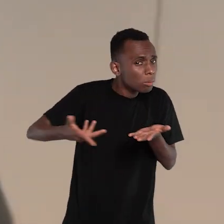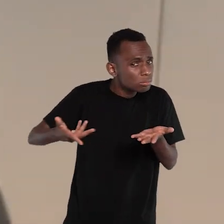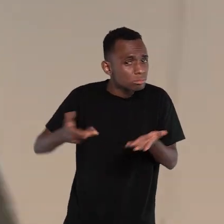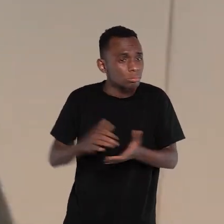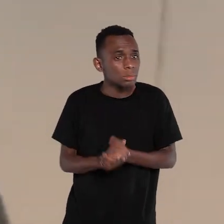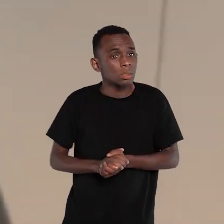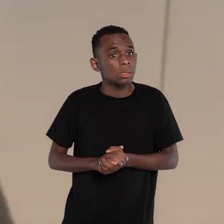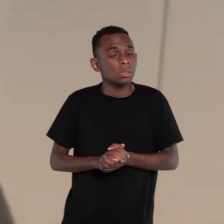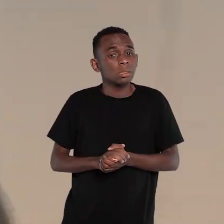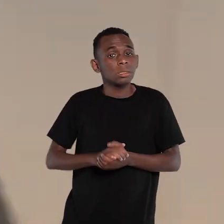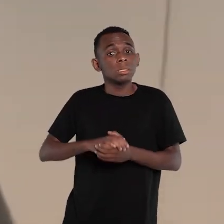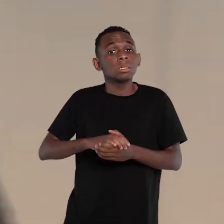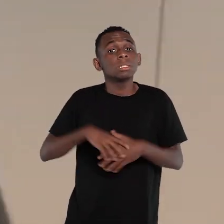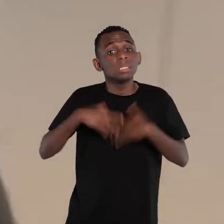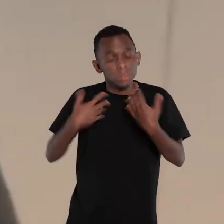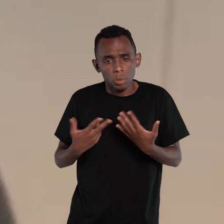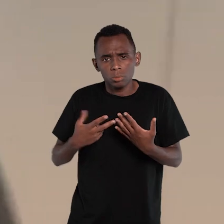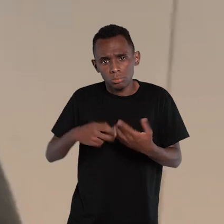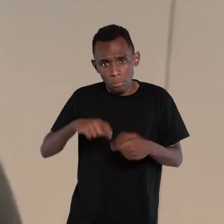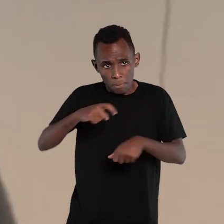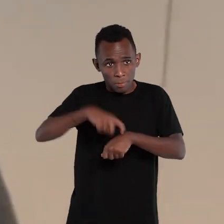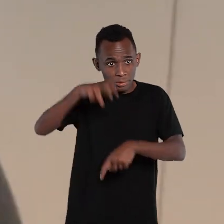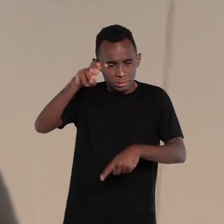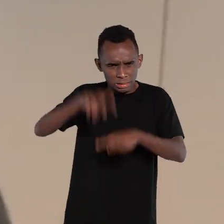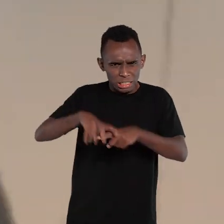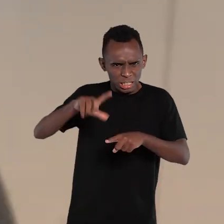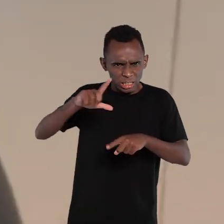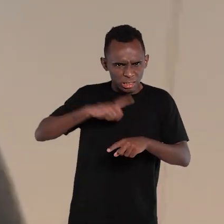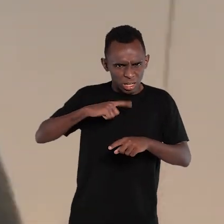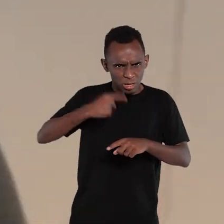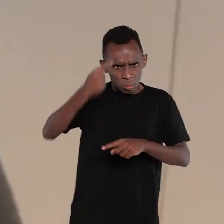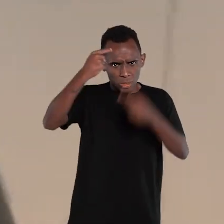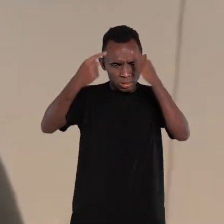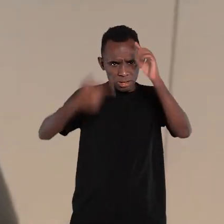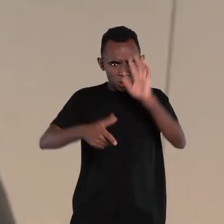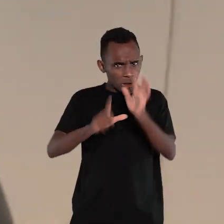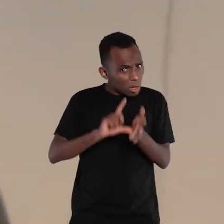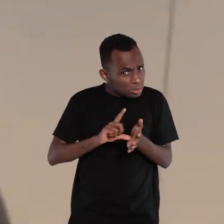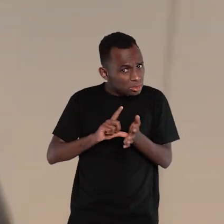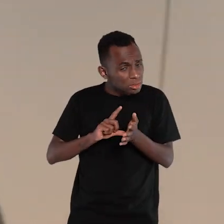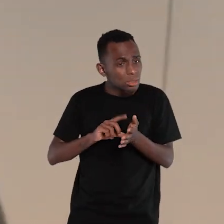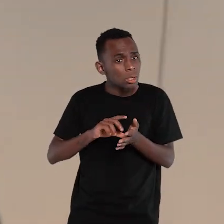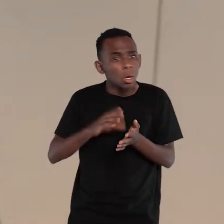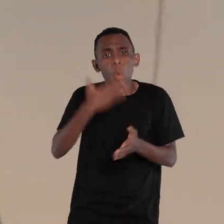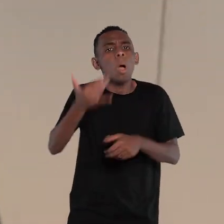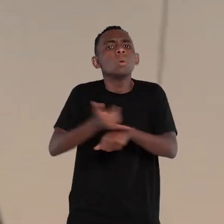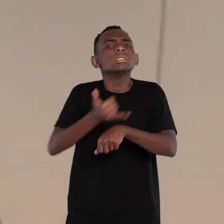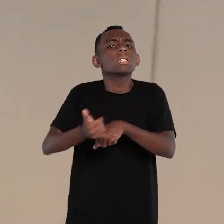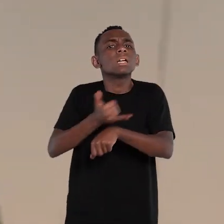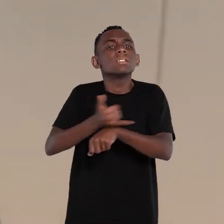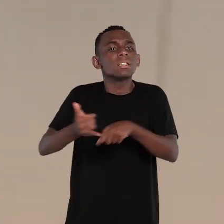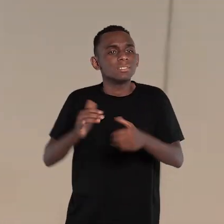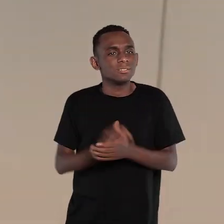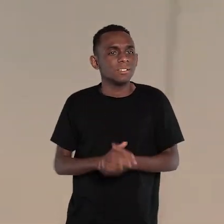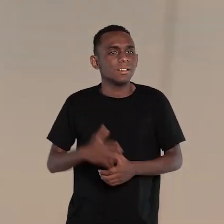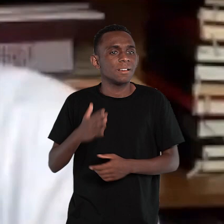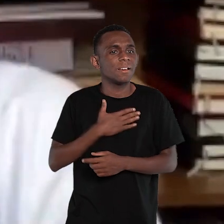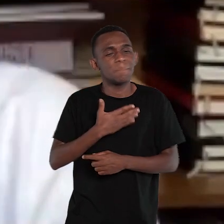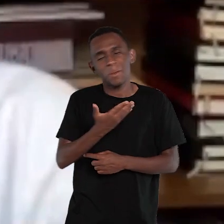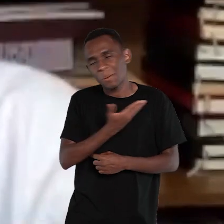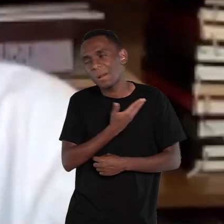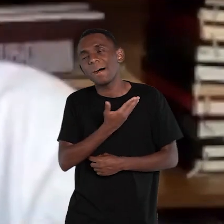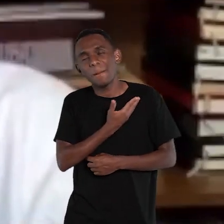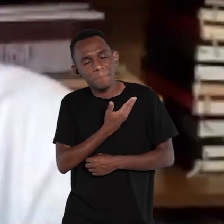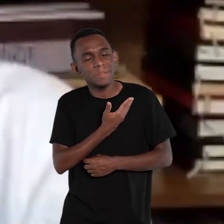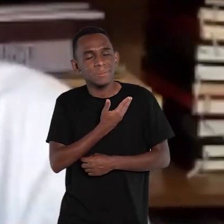é uma curiosidade. Mas quando você se senta, você já tem uma ideia pré-determinada do que você vai escrever? Como é que é? Meu querido